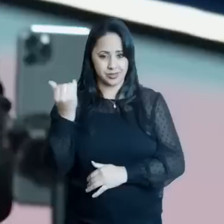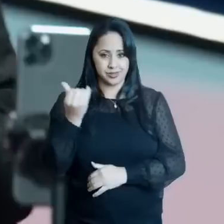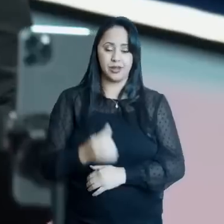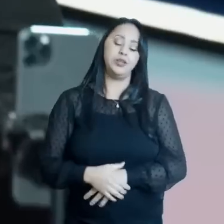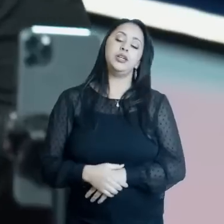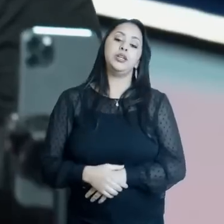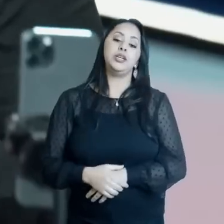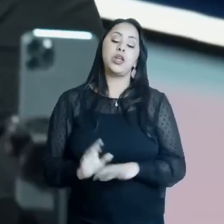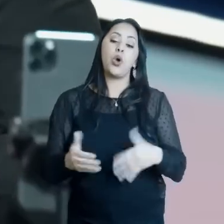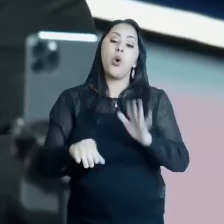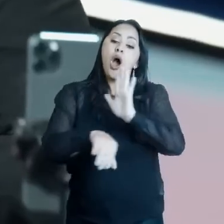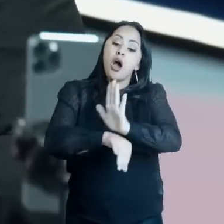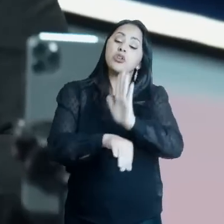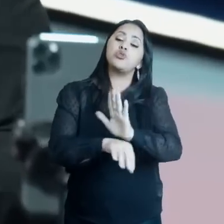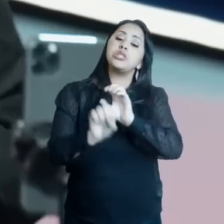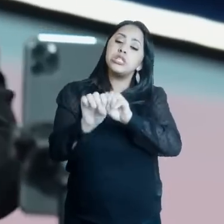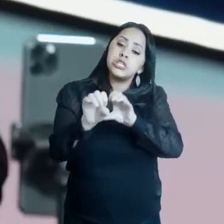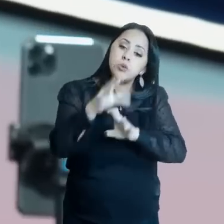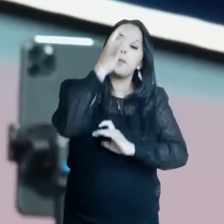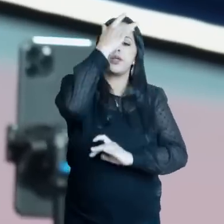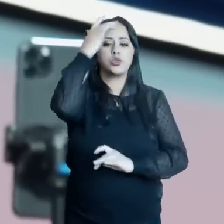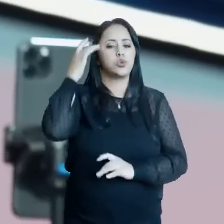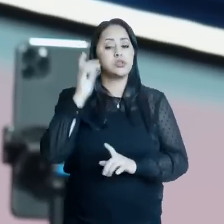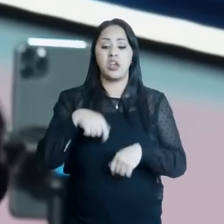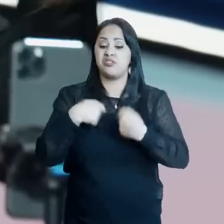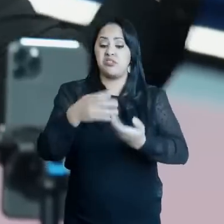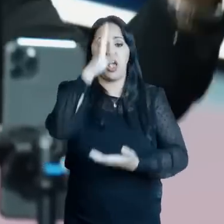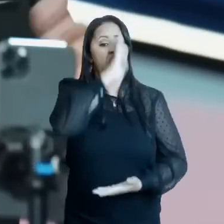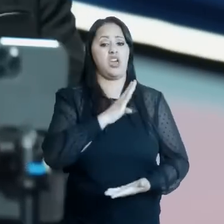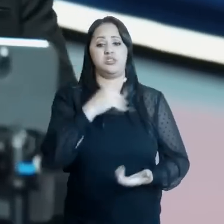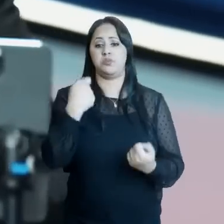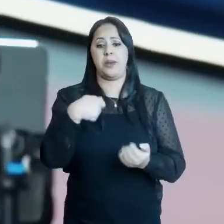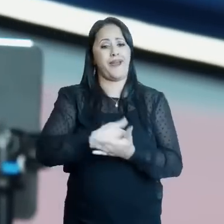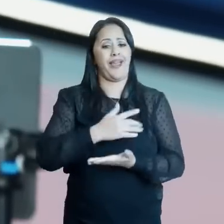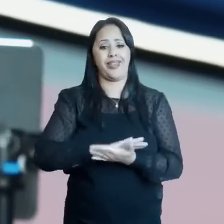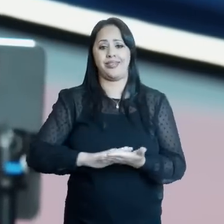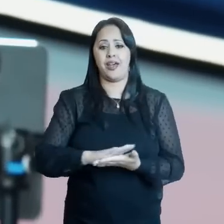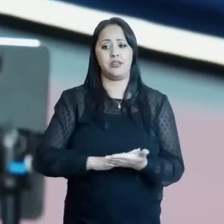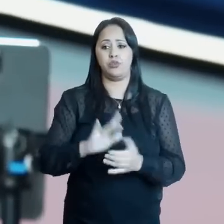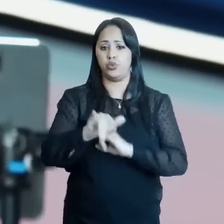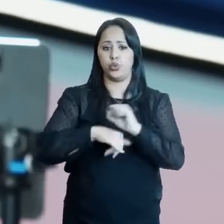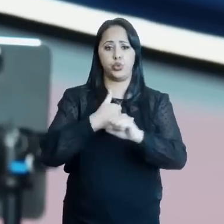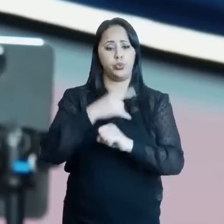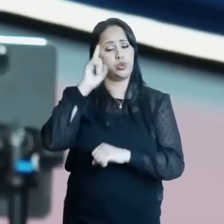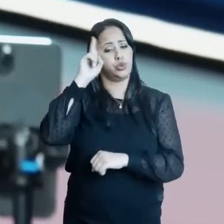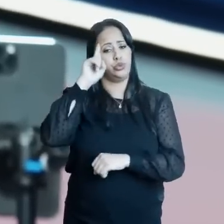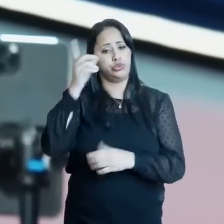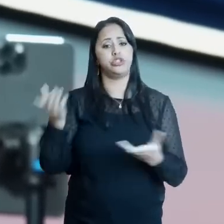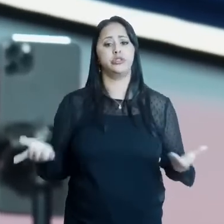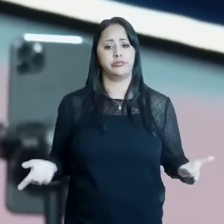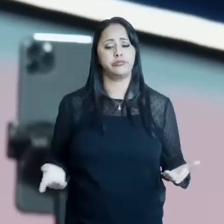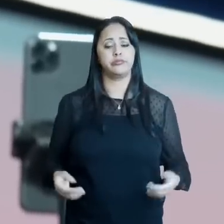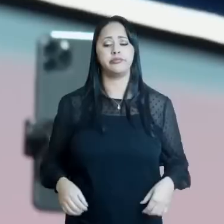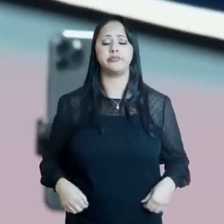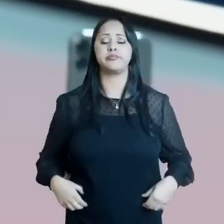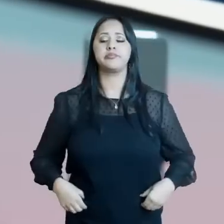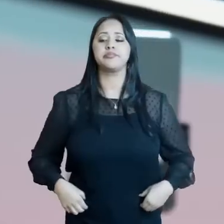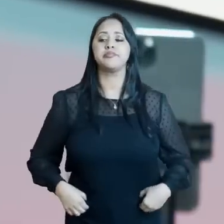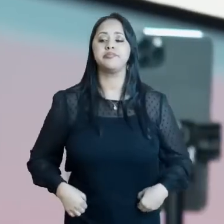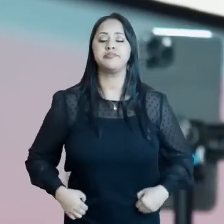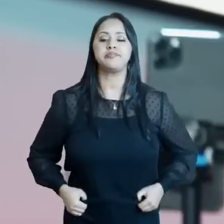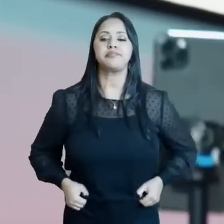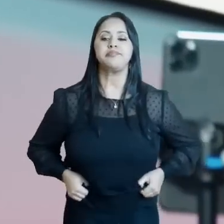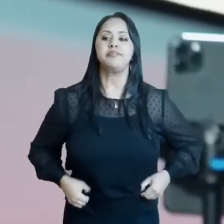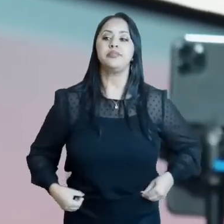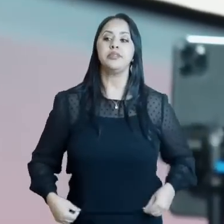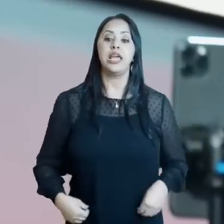a crescerem, a evoluírem, eles passam muito de graça. Então você não precisa pagar para poder fazer isso. Kaiser, antes da pergunta aqui, bora fazer um desafio.